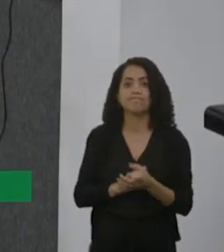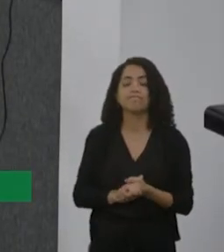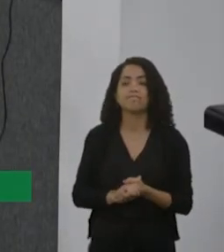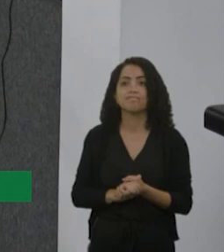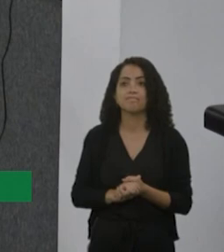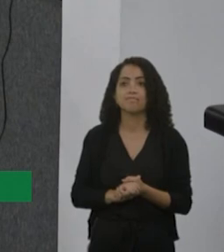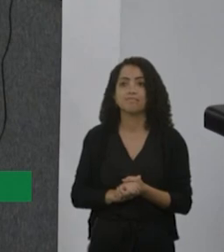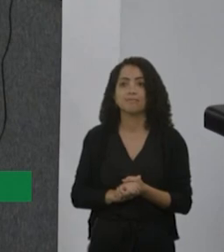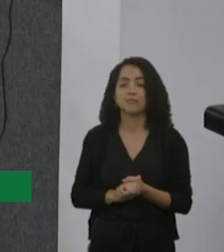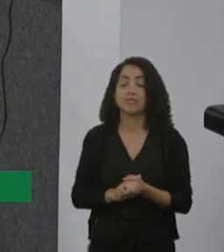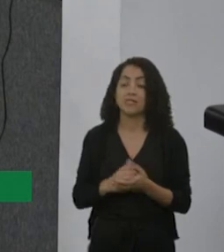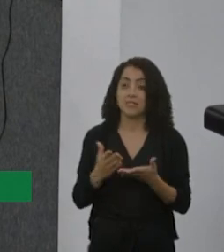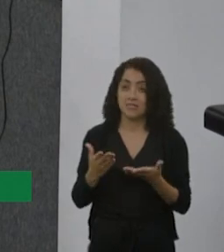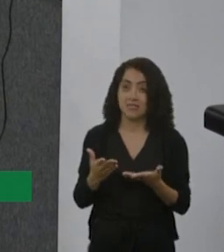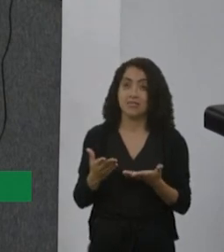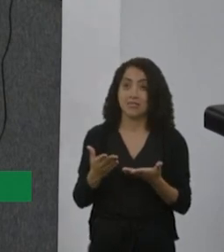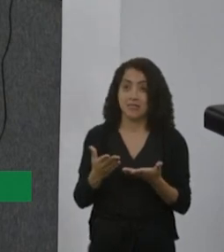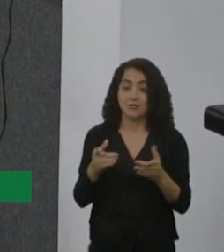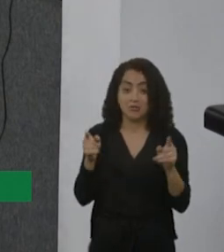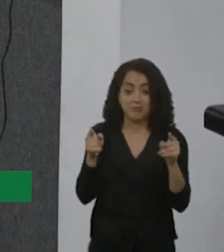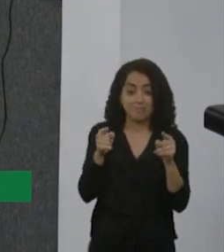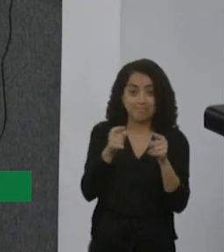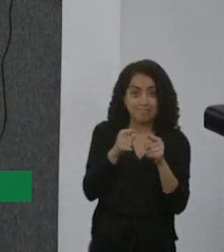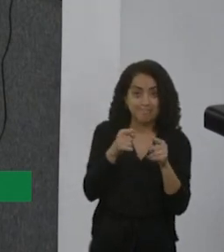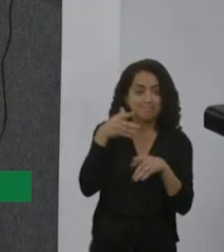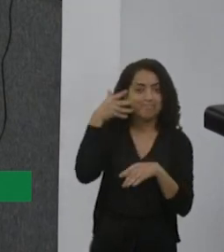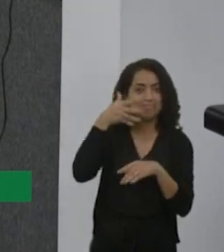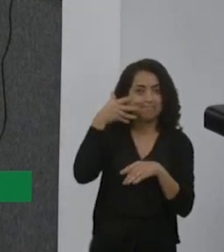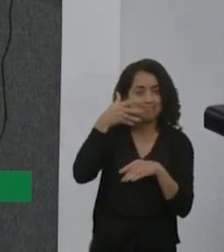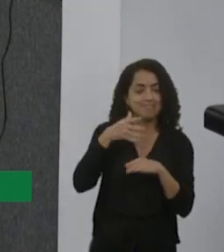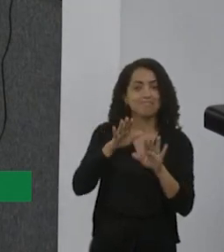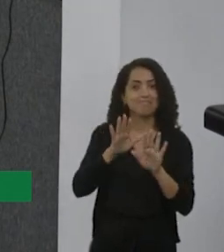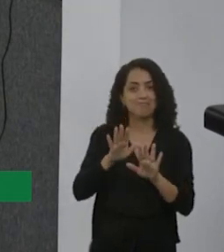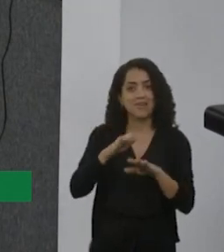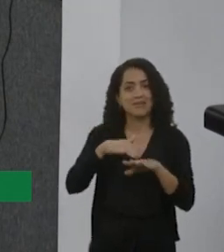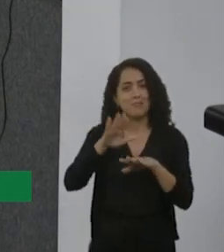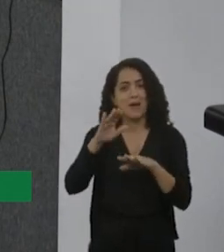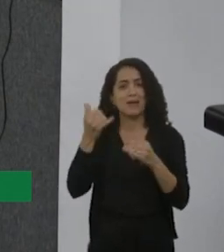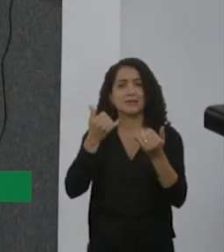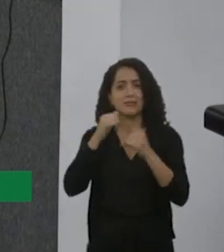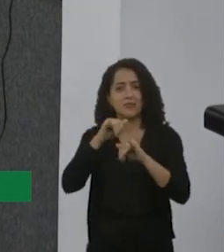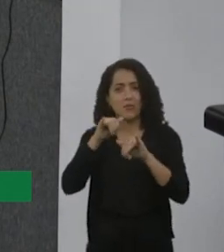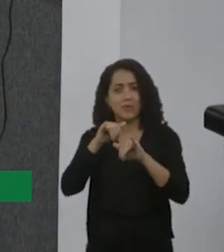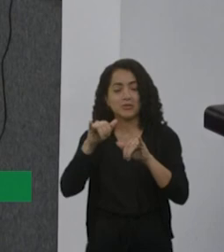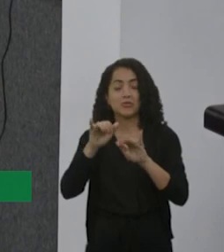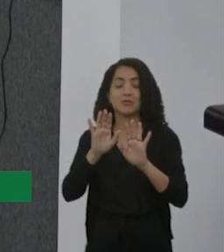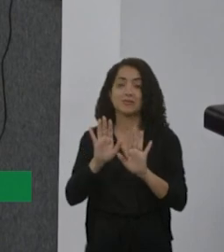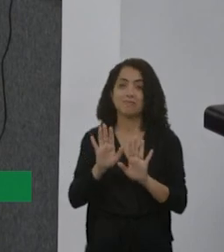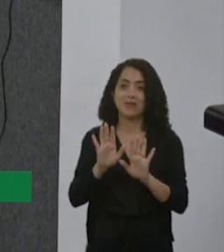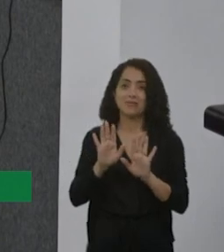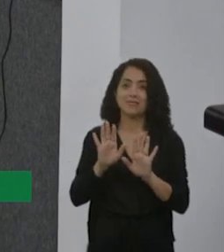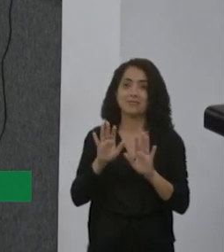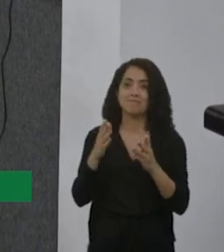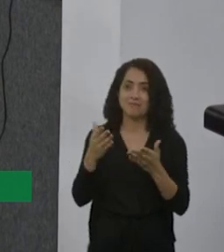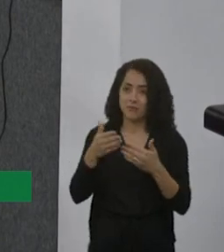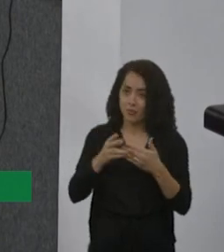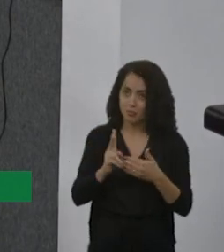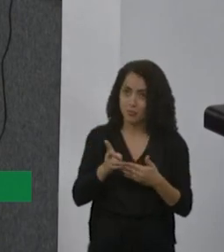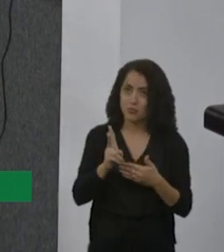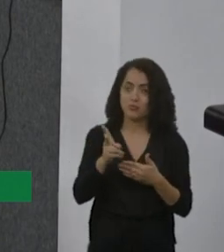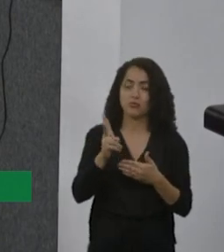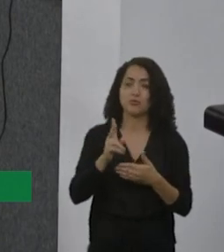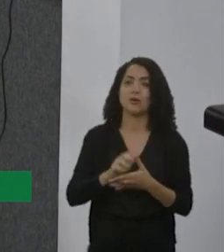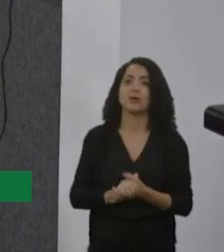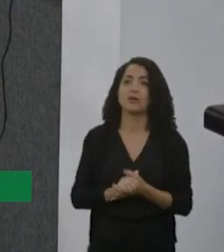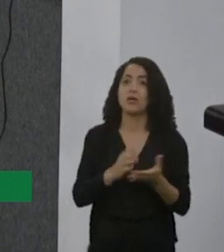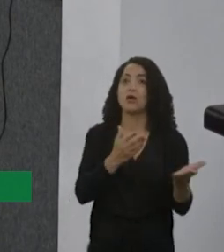exíguo, foi encurtada a palestra, com certeza teria muito mais informações, mas seguimos.